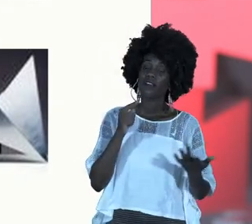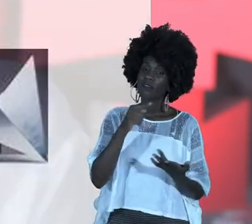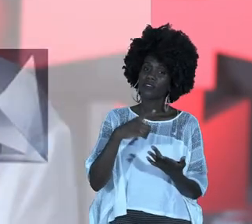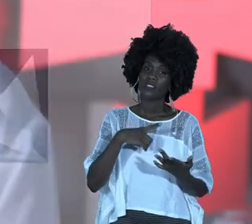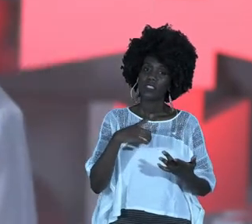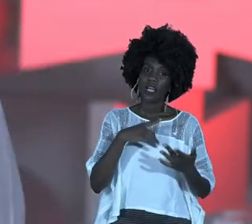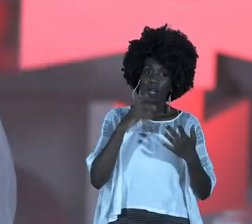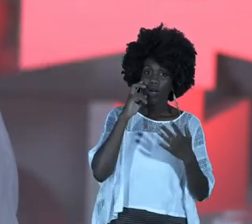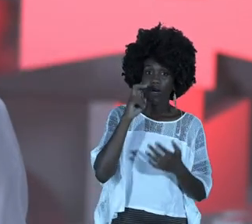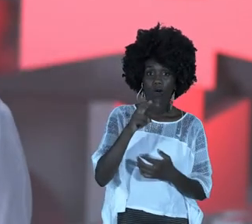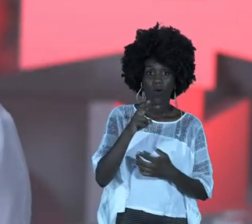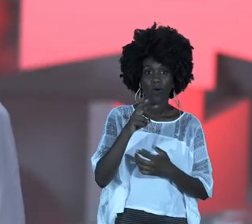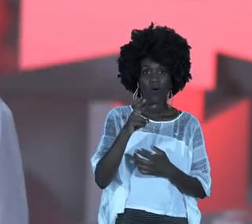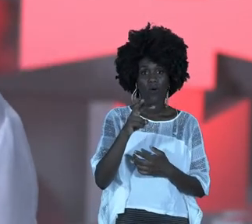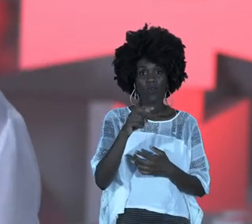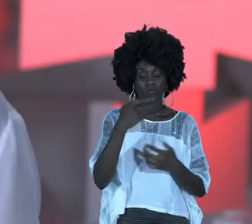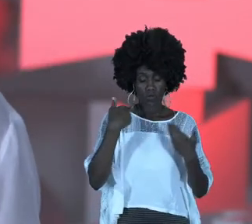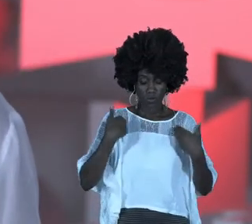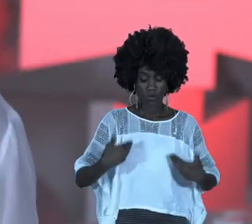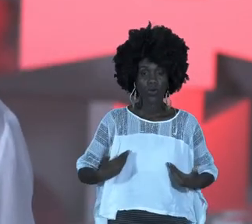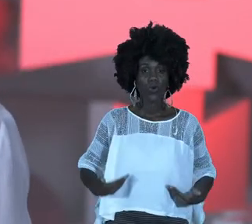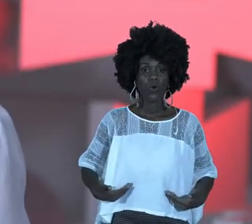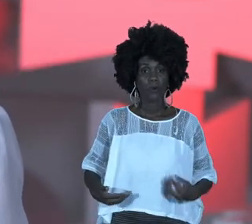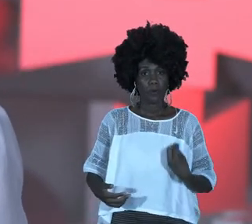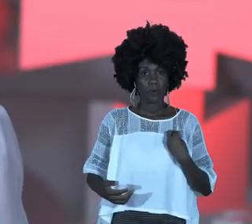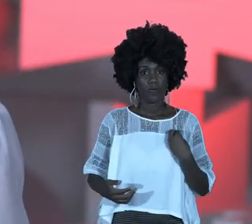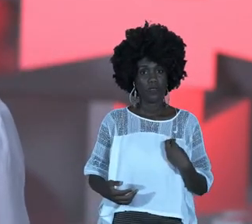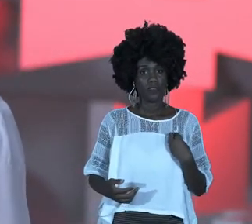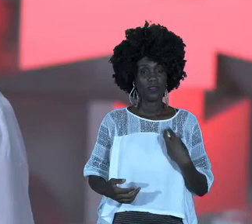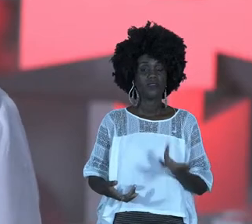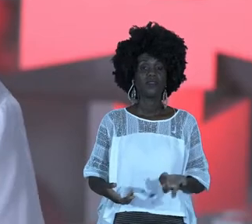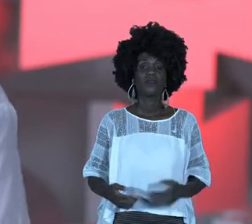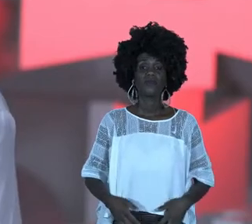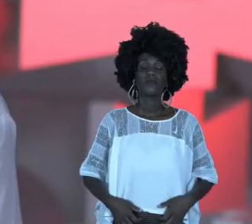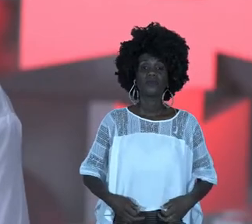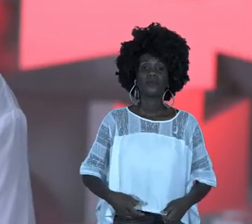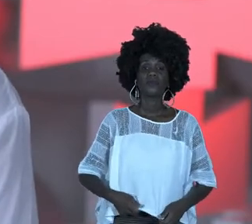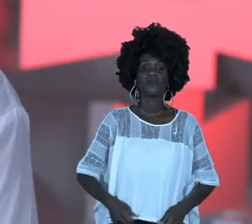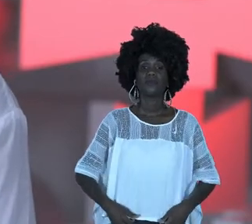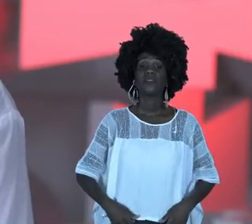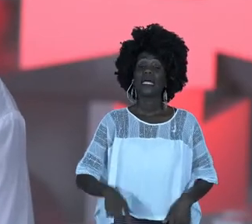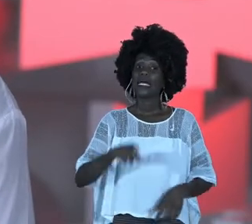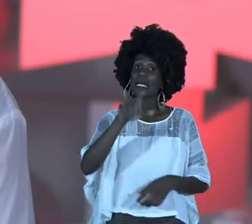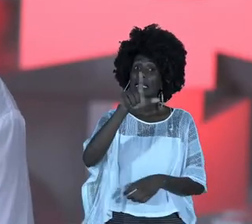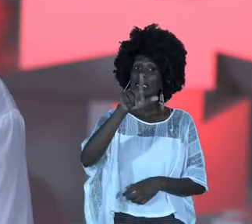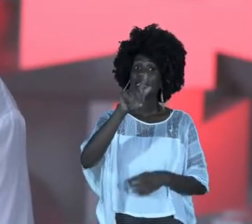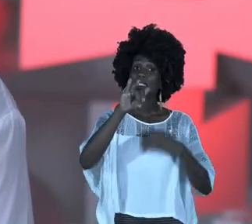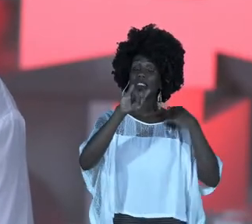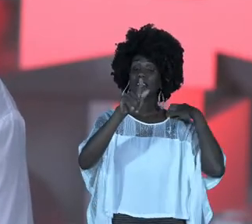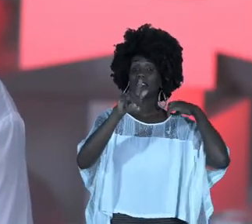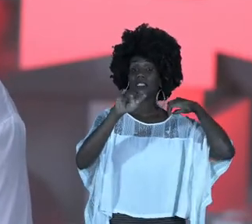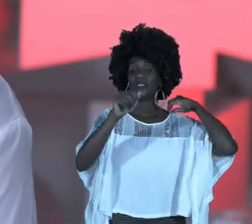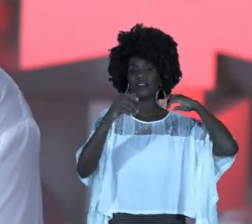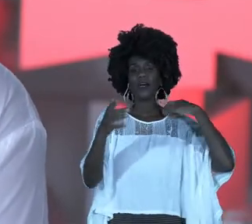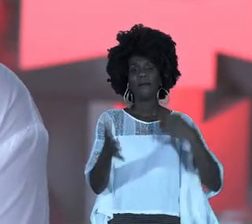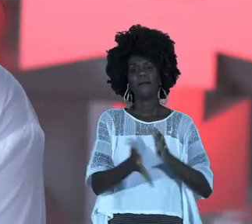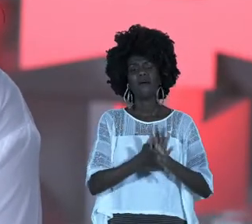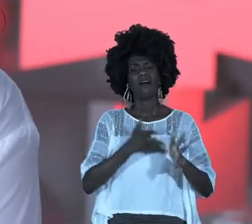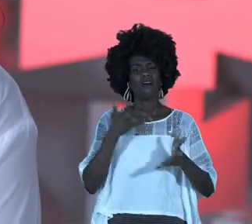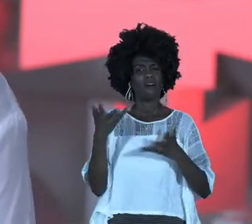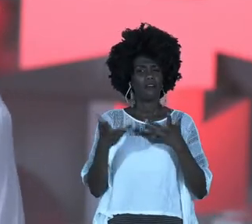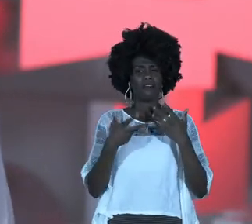está interagindo fisicamente com seu corpo presencial. E aí, Lígia faz essa maravilha,